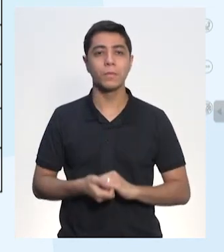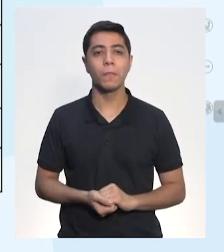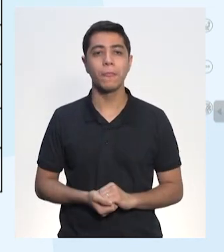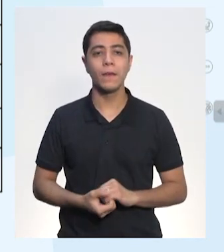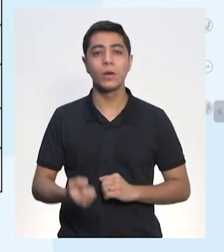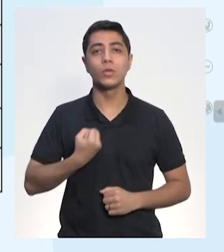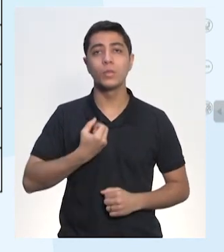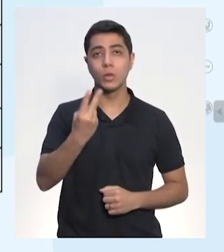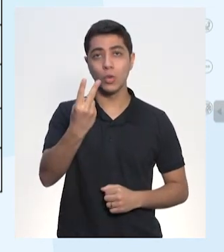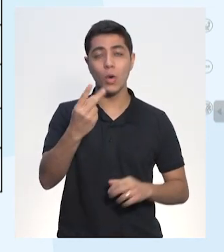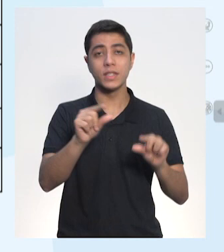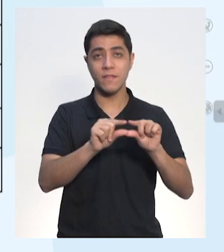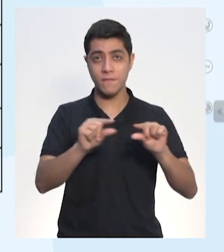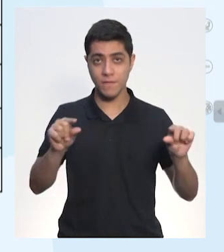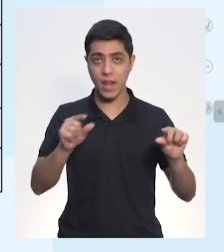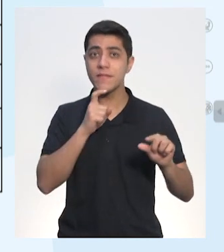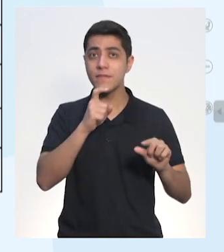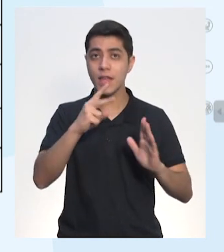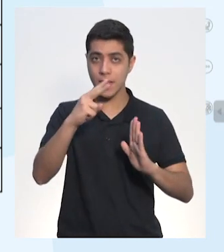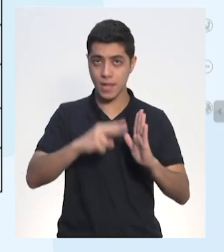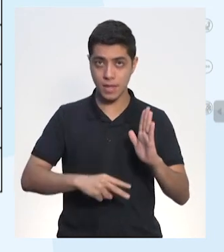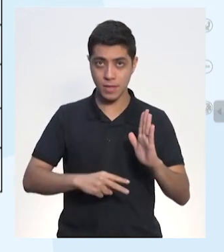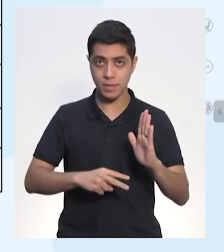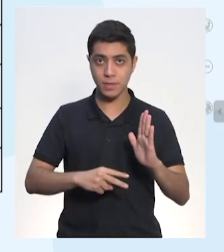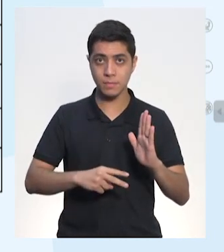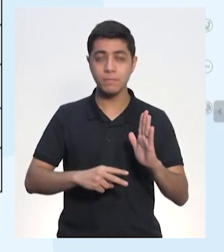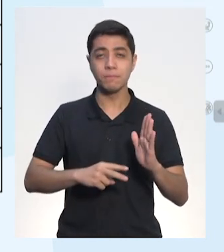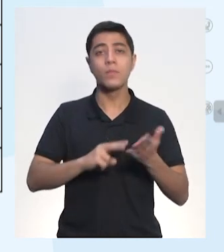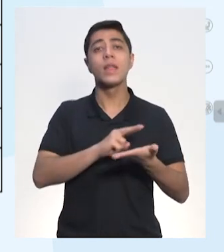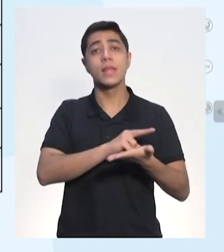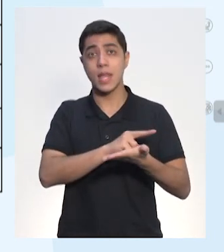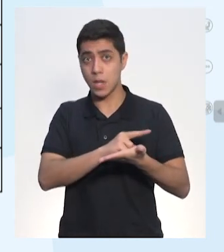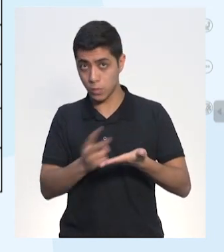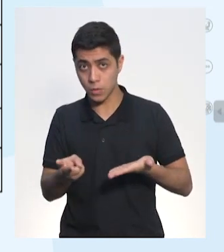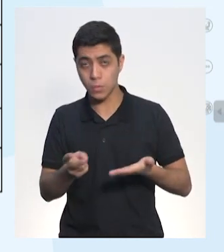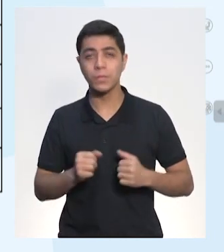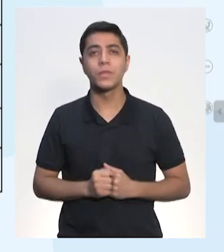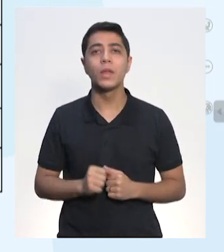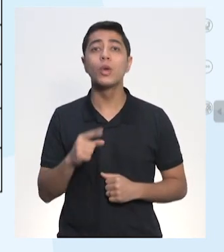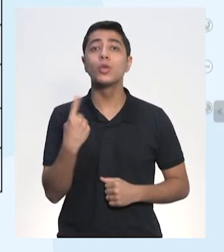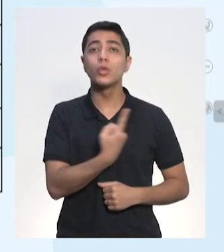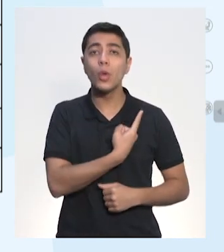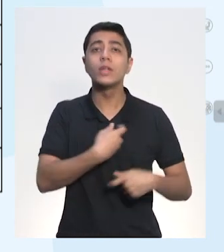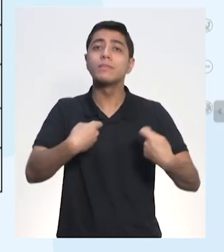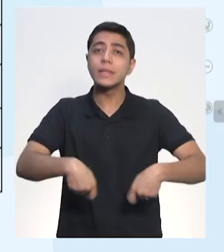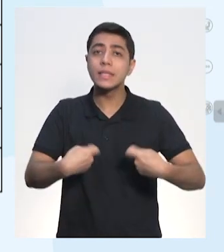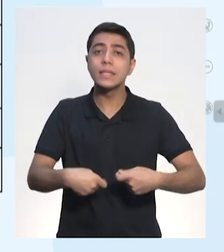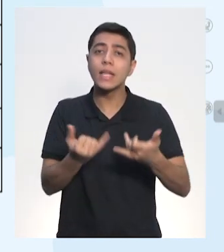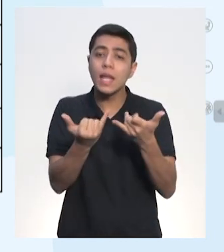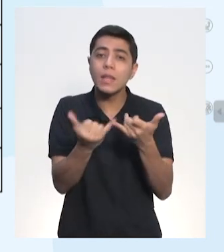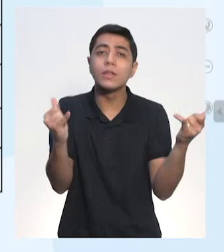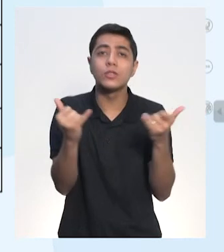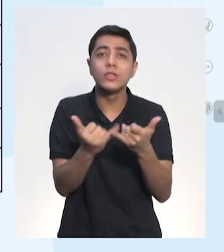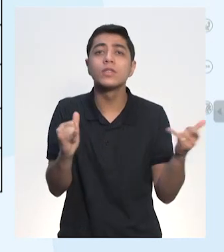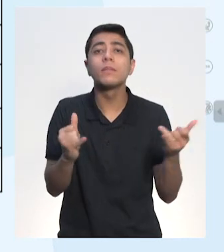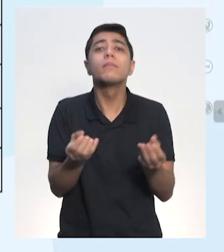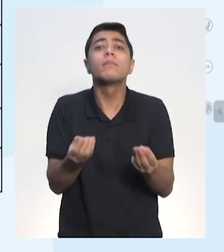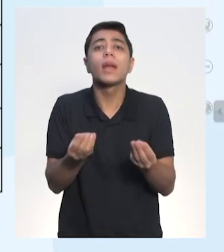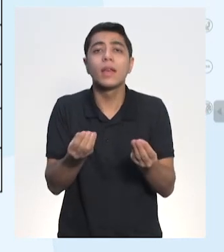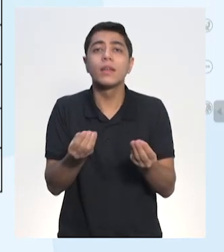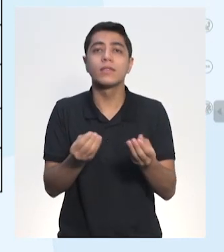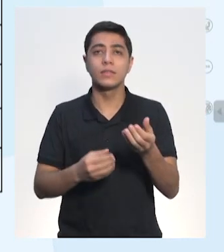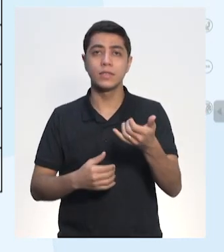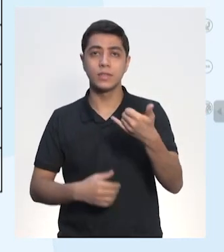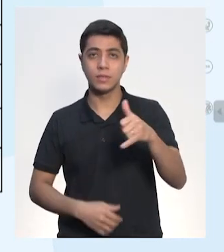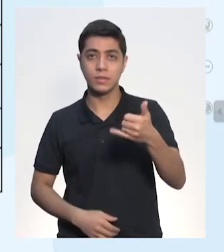to charge our smartphone. Nós precisamos de energia elétrica para recarregar nossos smartphones. Isso, então veja bem, aqui